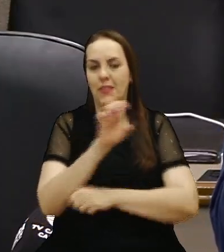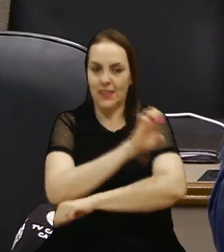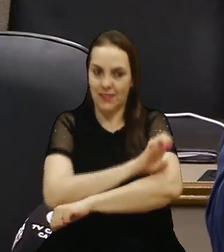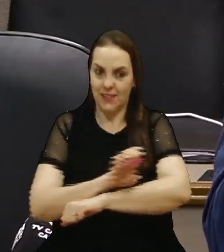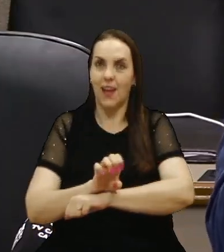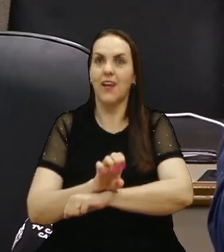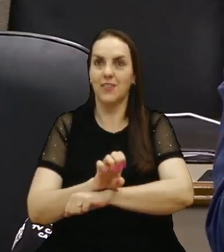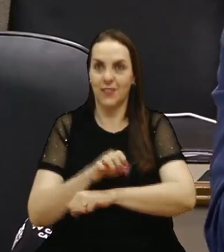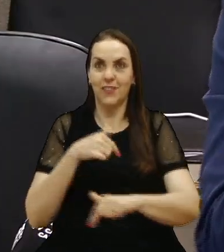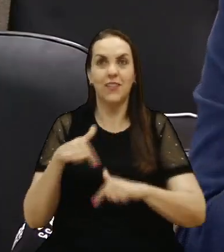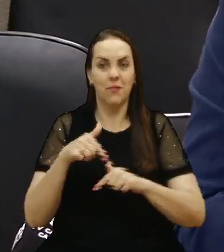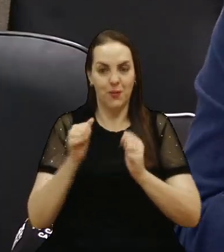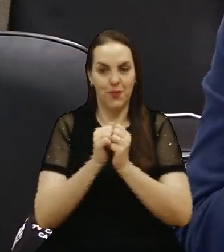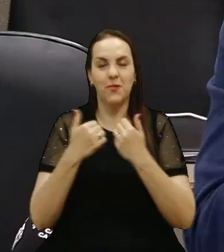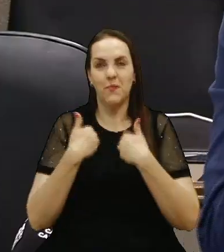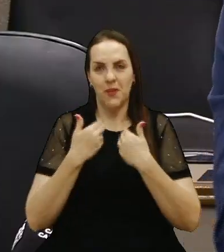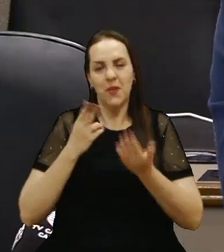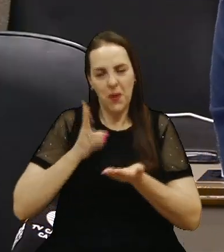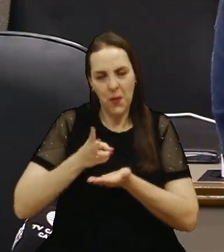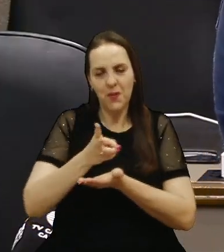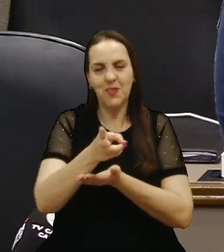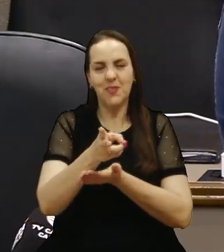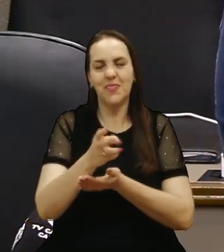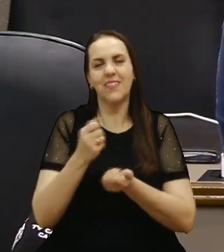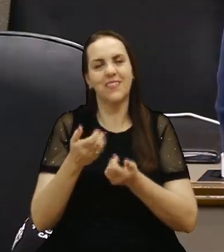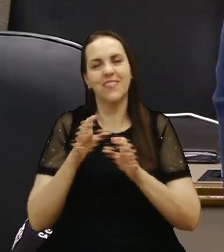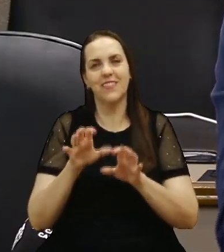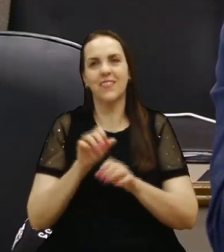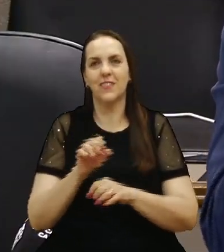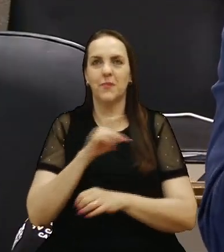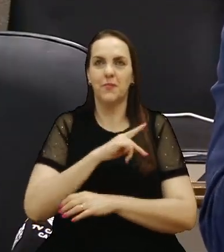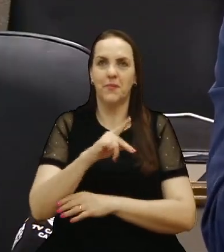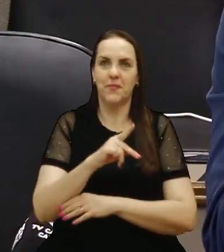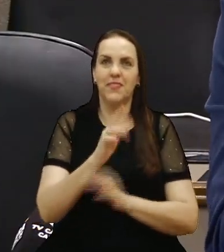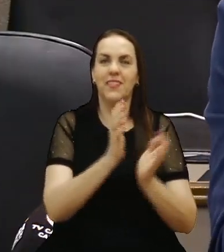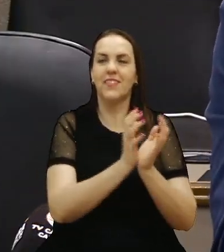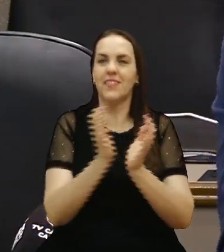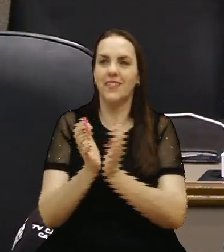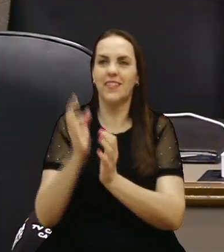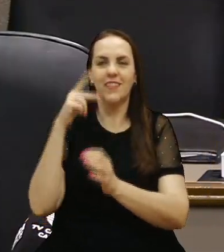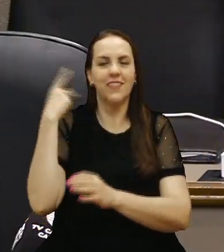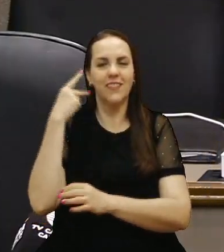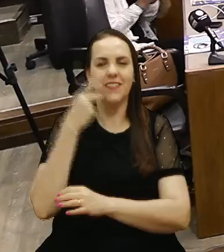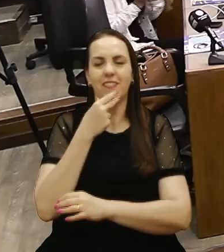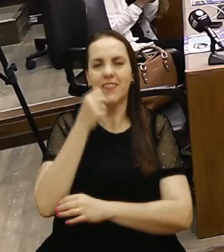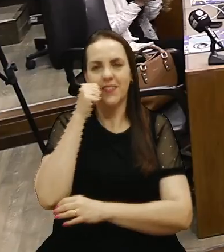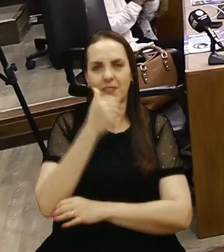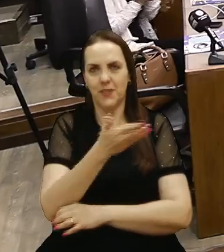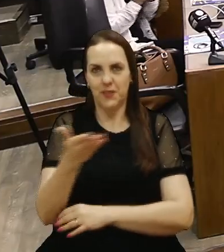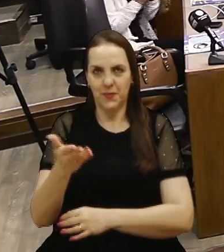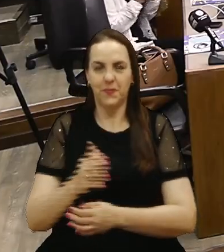estagiária, já trabalhou comigo e agora continua. Então, era isso, senhor presidente e nobres colegas vereadores.